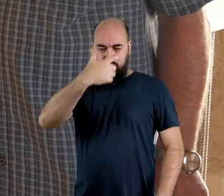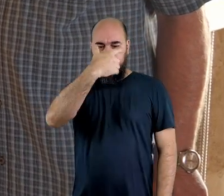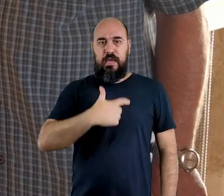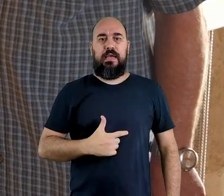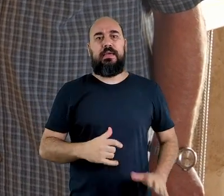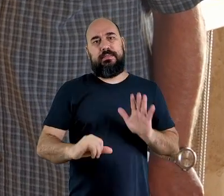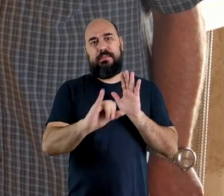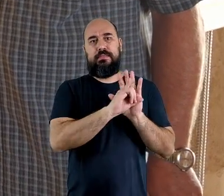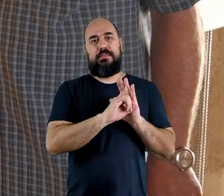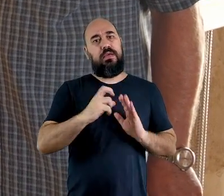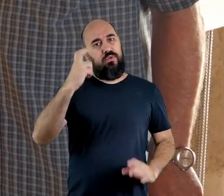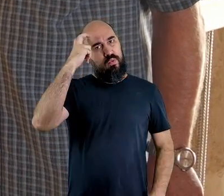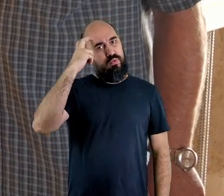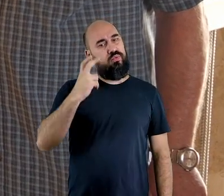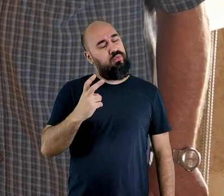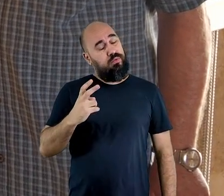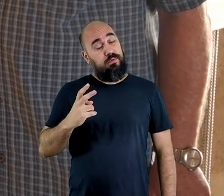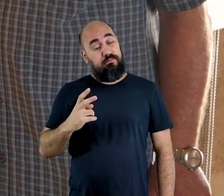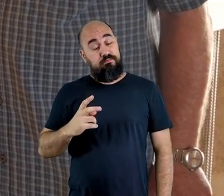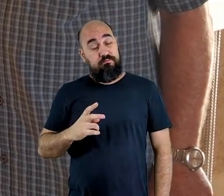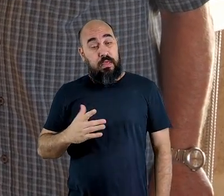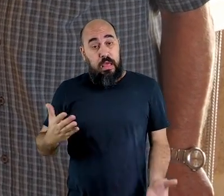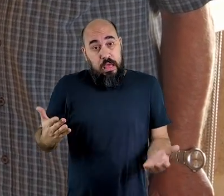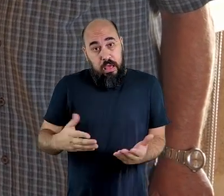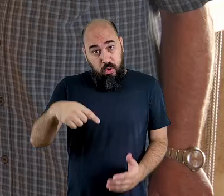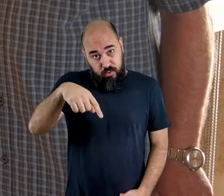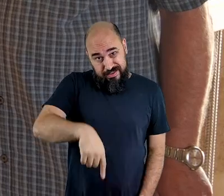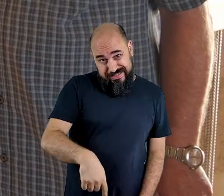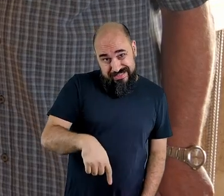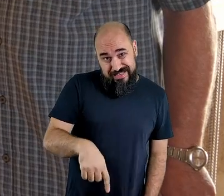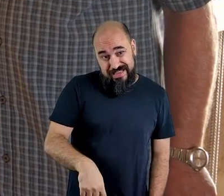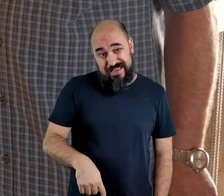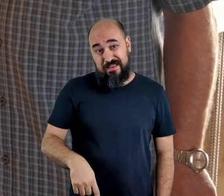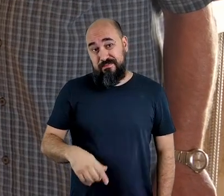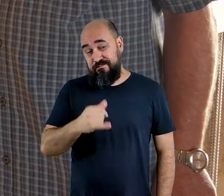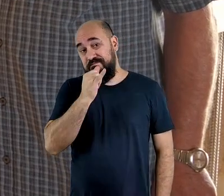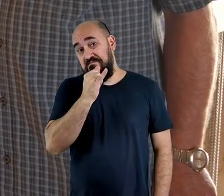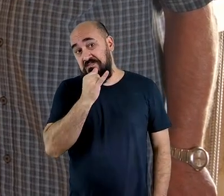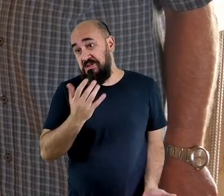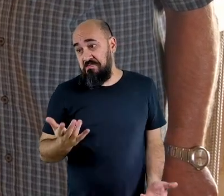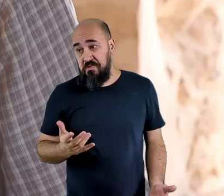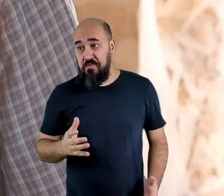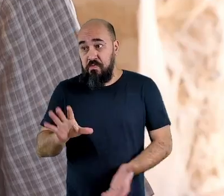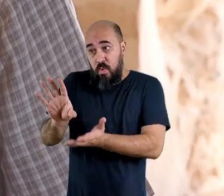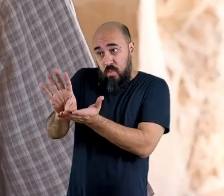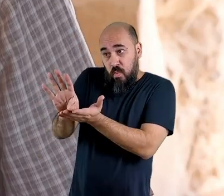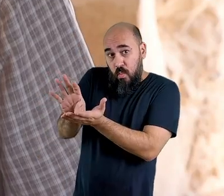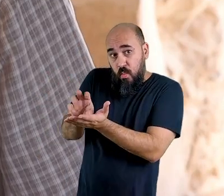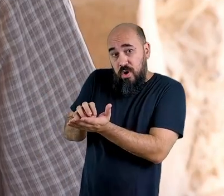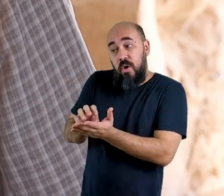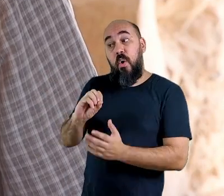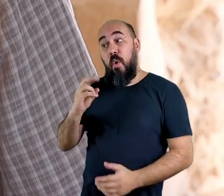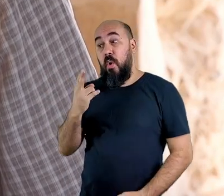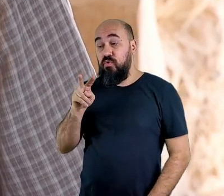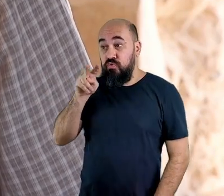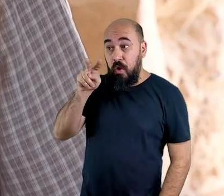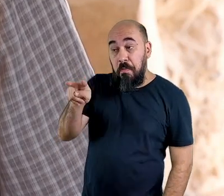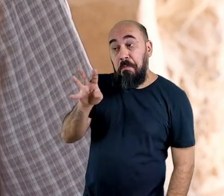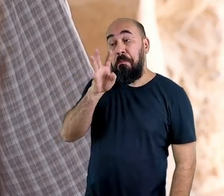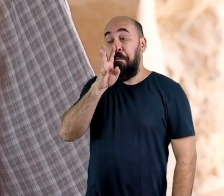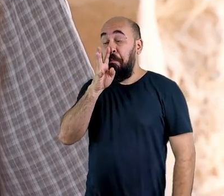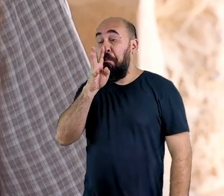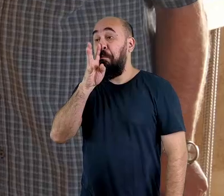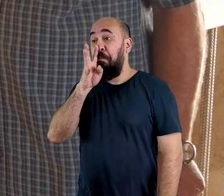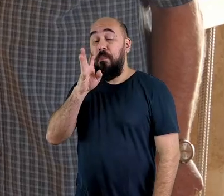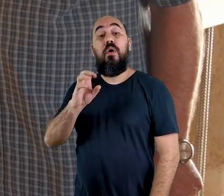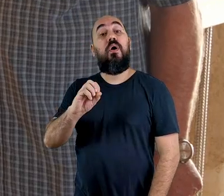identidade cultural. Nesse caso, a diferença entre veneno e remédio pode ser uma questão de dosagem. Herodes errou na dosagem. Ele